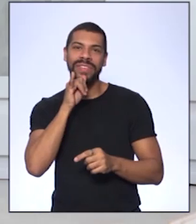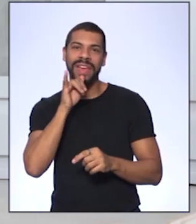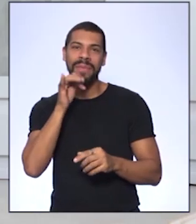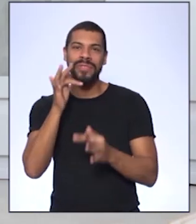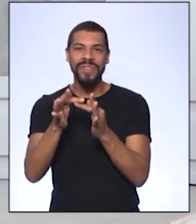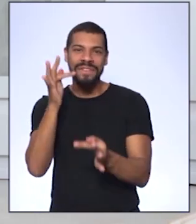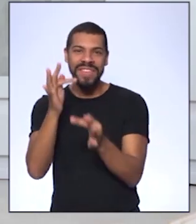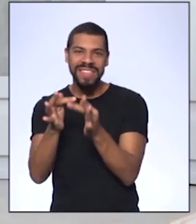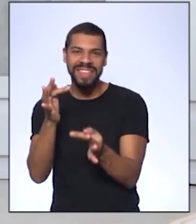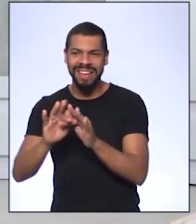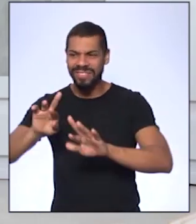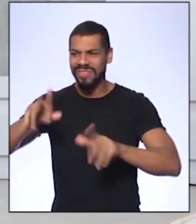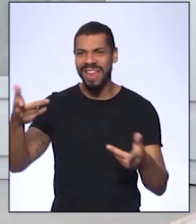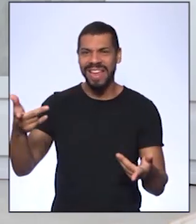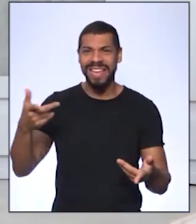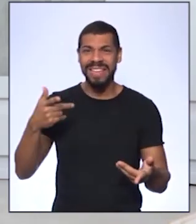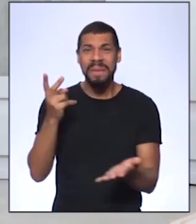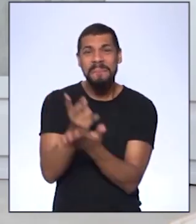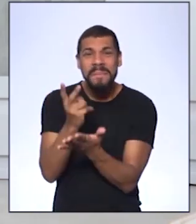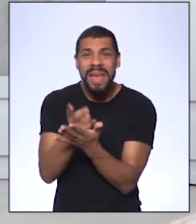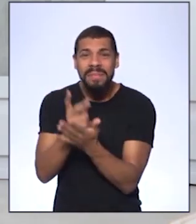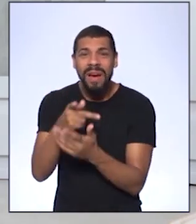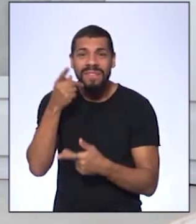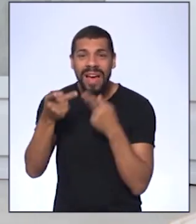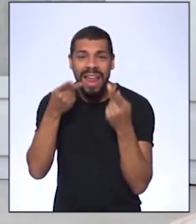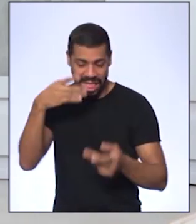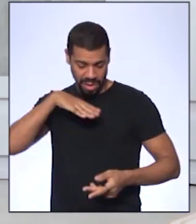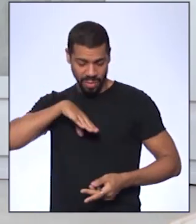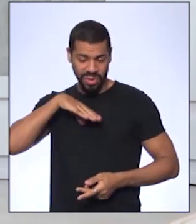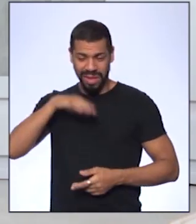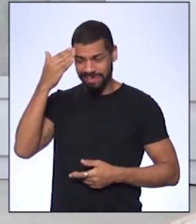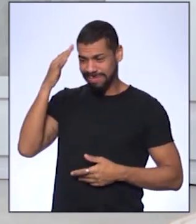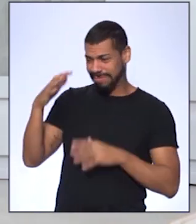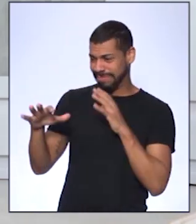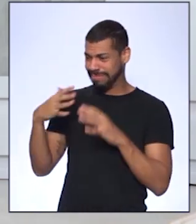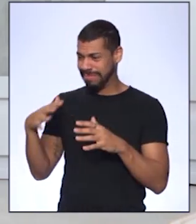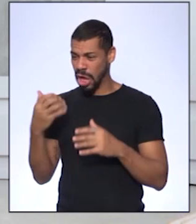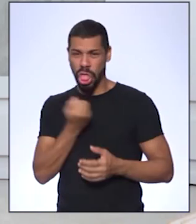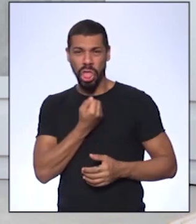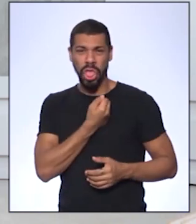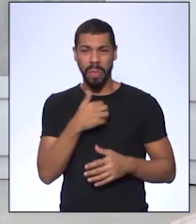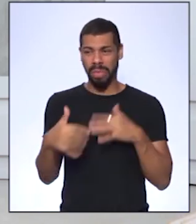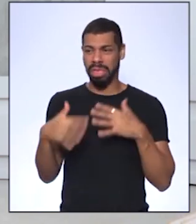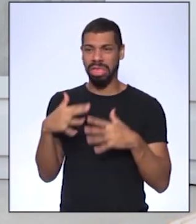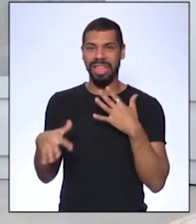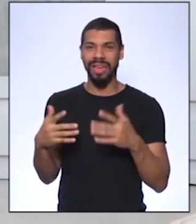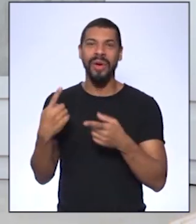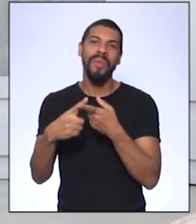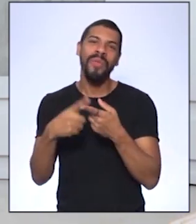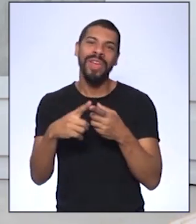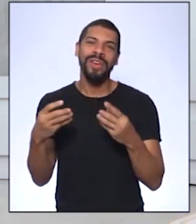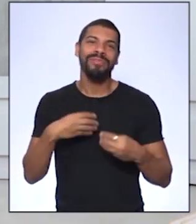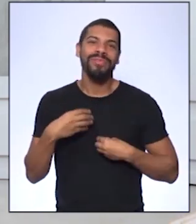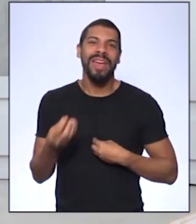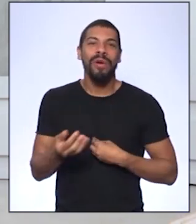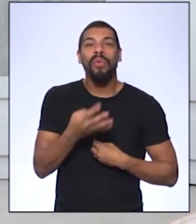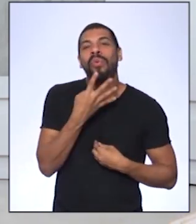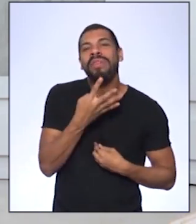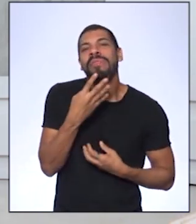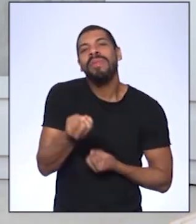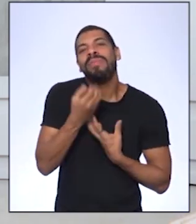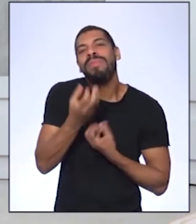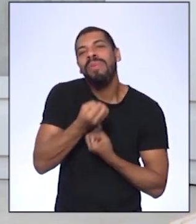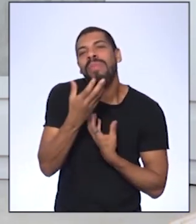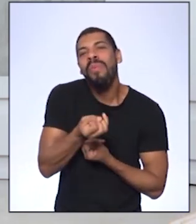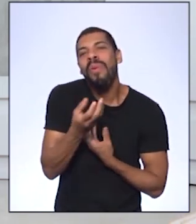física, que por mais que seja uma aula dada em português, eu não vou ter condições de entender. Compreende? É falta de referencial. Então agora